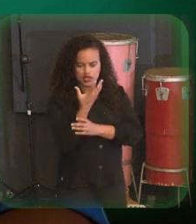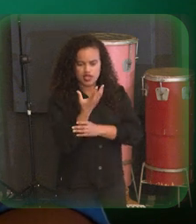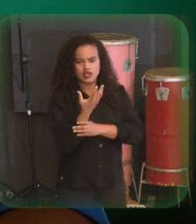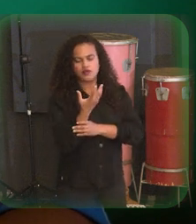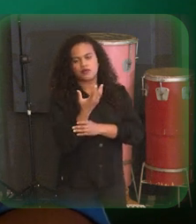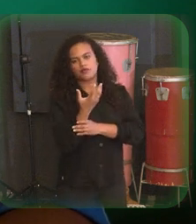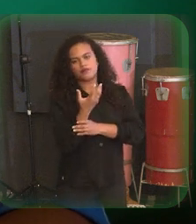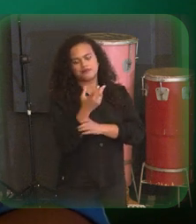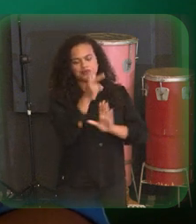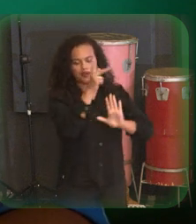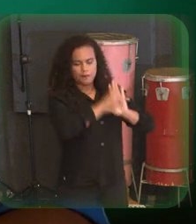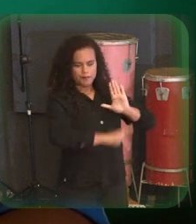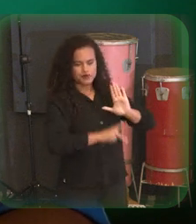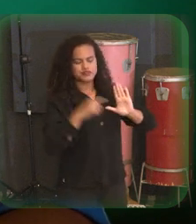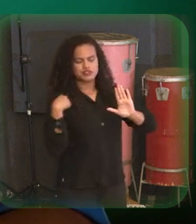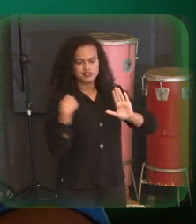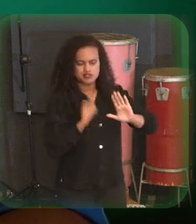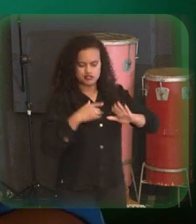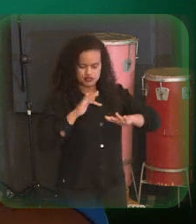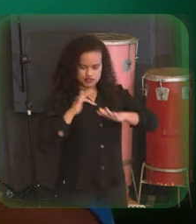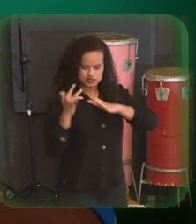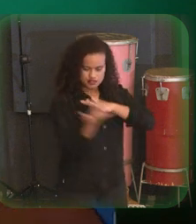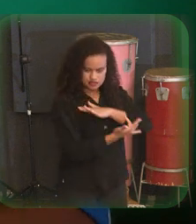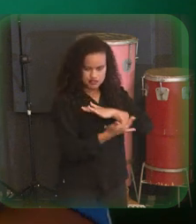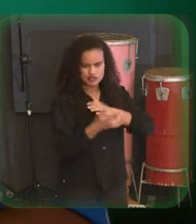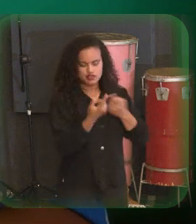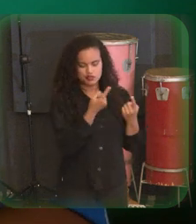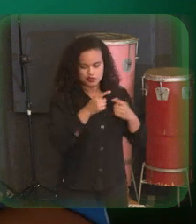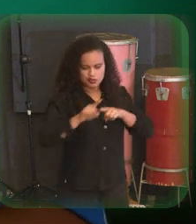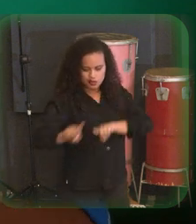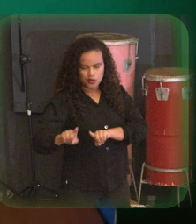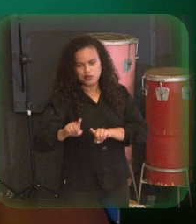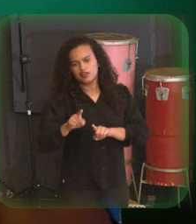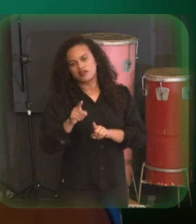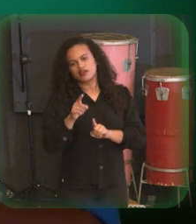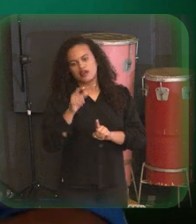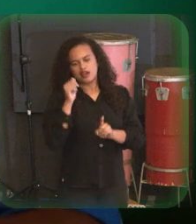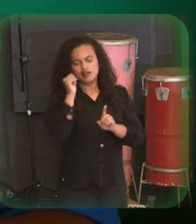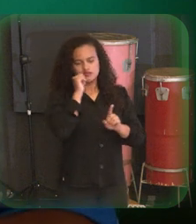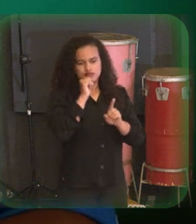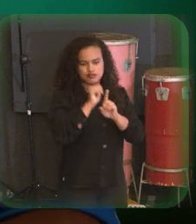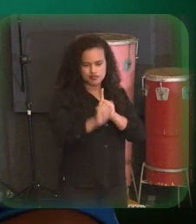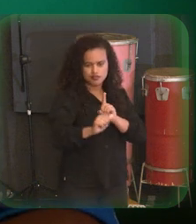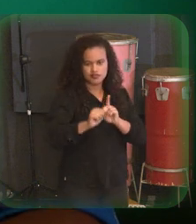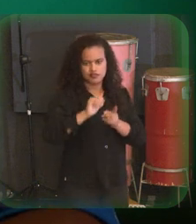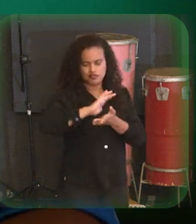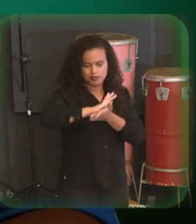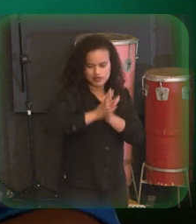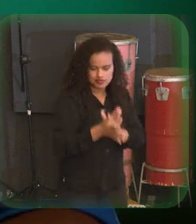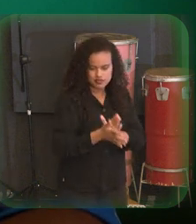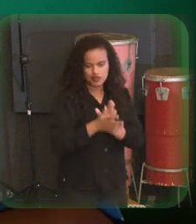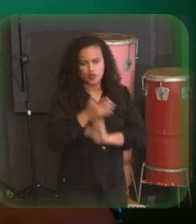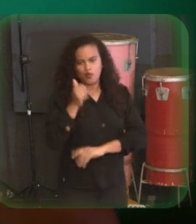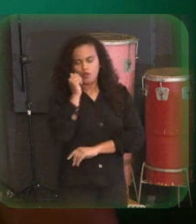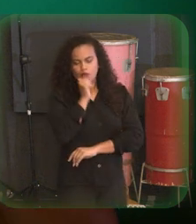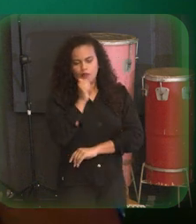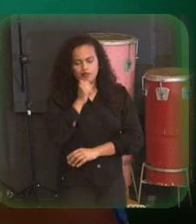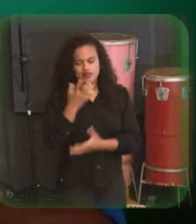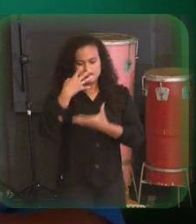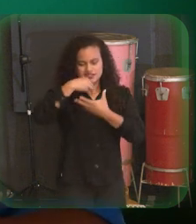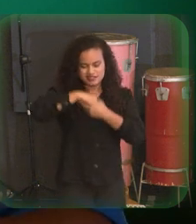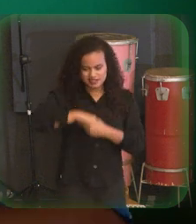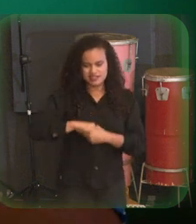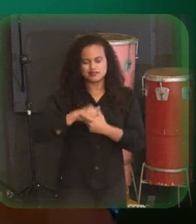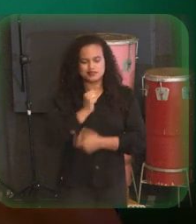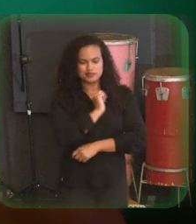sociais contra o feminicídio, a partir de uma morte violenta de uma mulher da nossa comunidade acadêmica. Então,